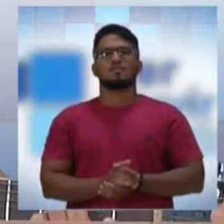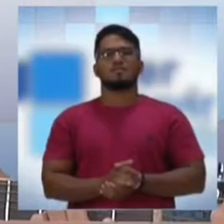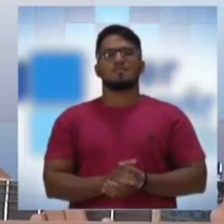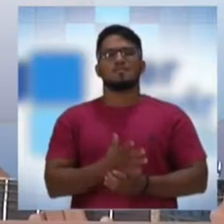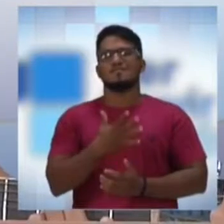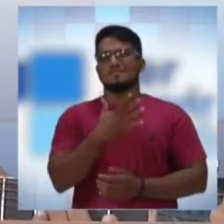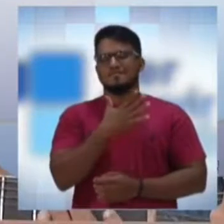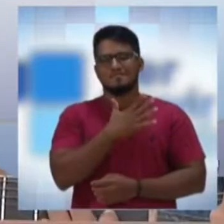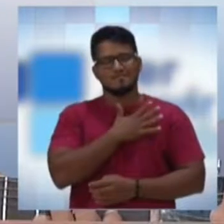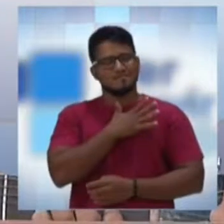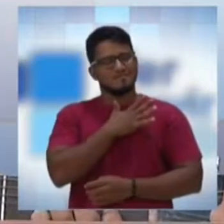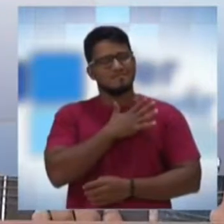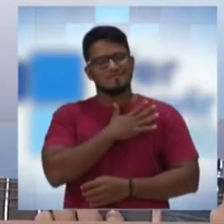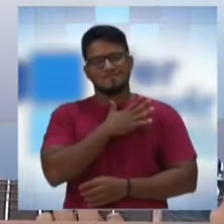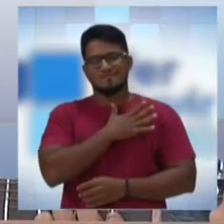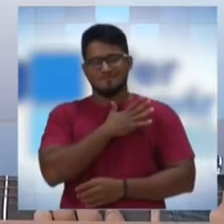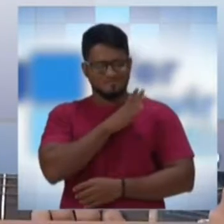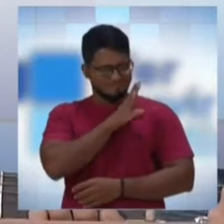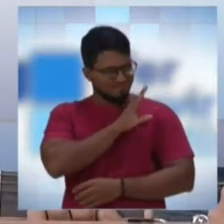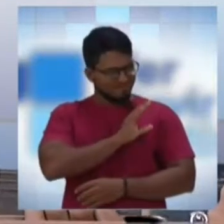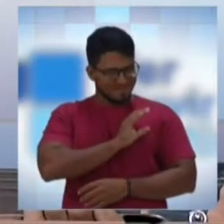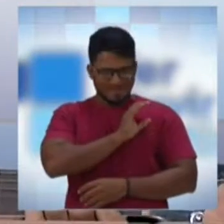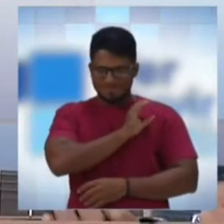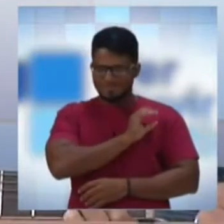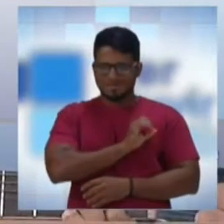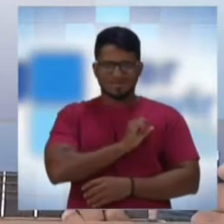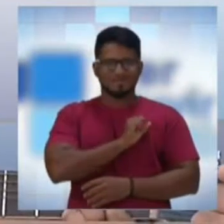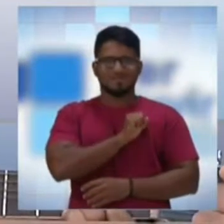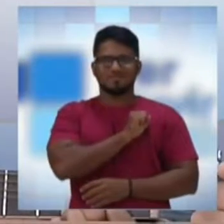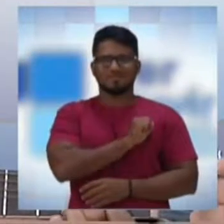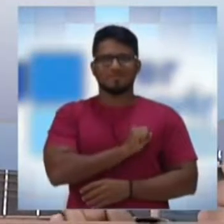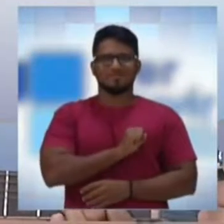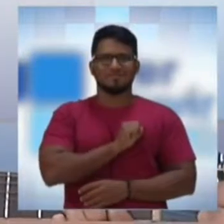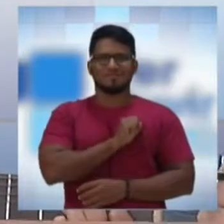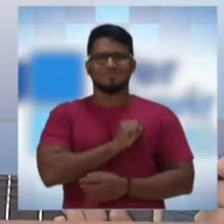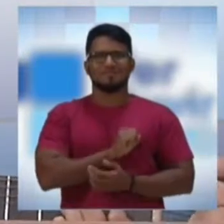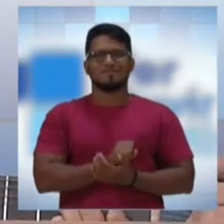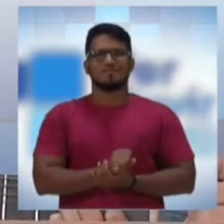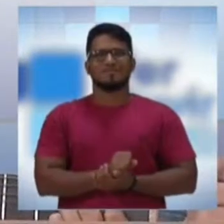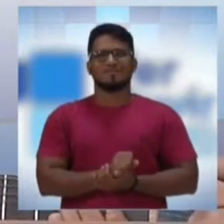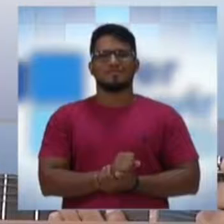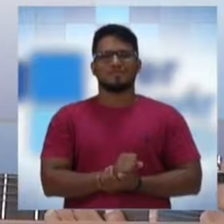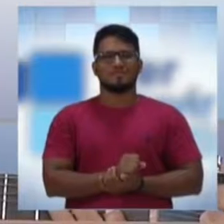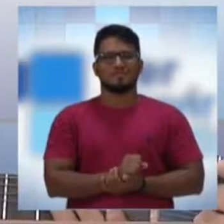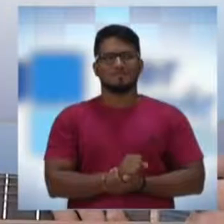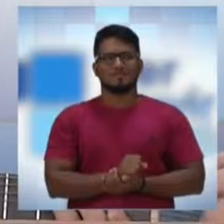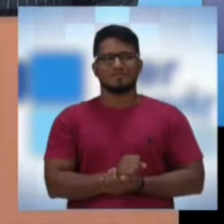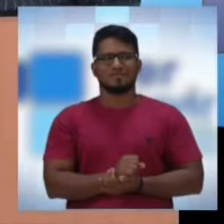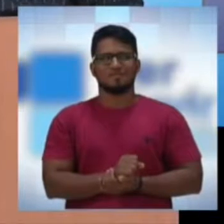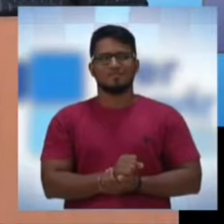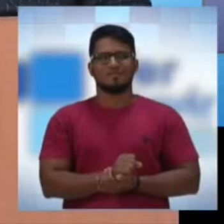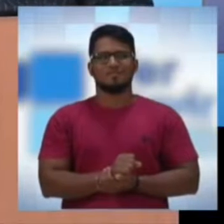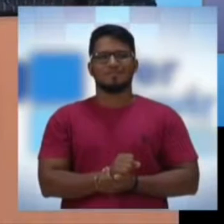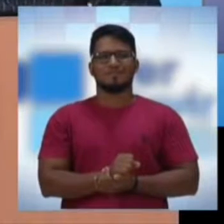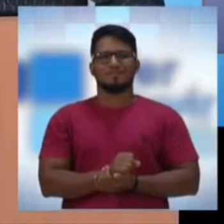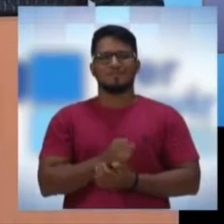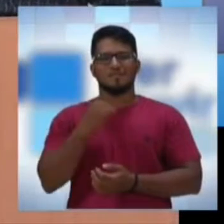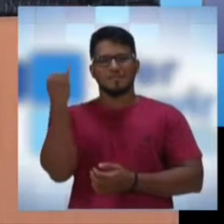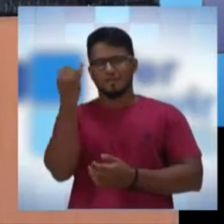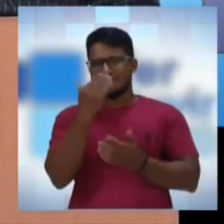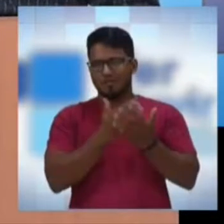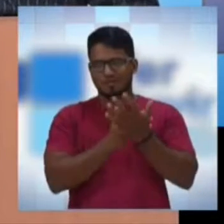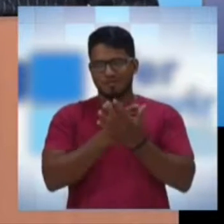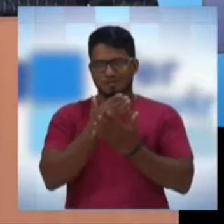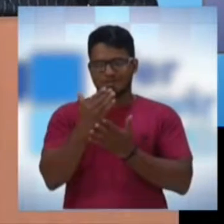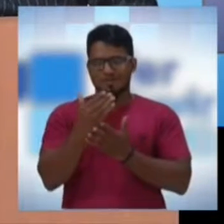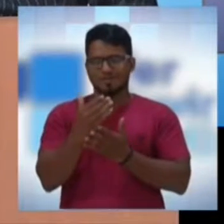devagar. Oh, meu amor. Isso, meu amor. Oh, meu amor. Nada mais